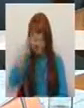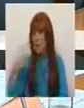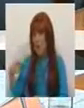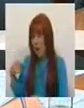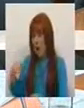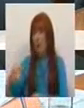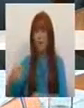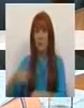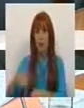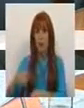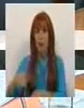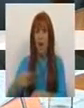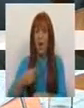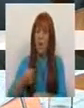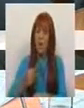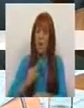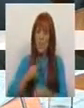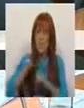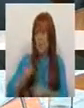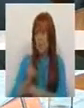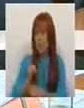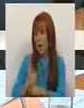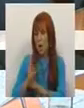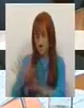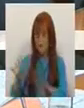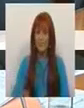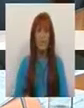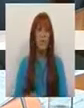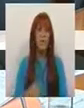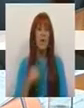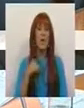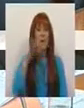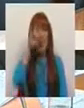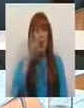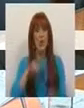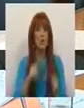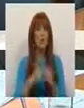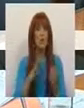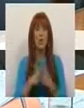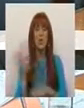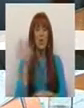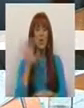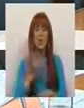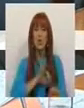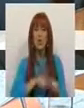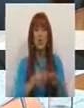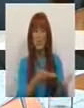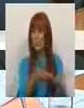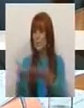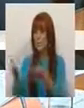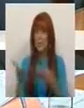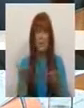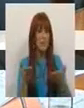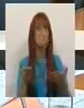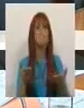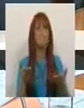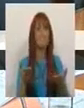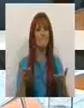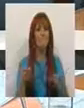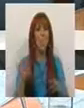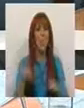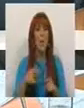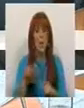longo do tempo, eu deverei mesmo começar por aqui. E devo recordar a todos os senhores, as senhoras e senhores deputados,